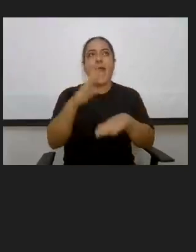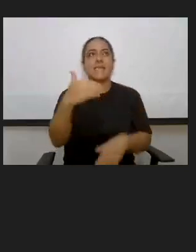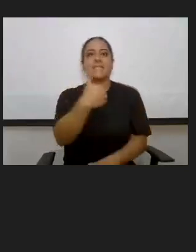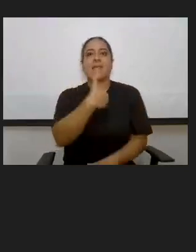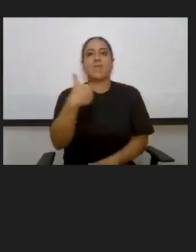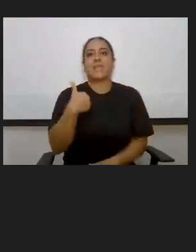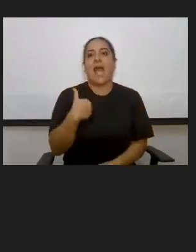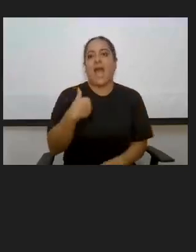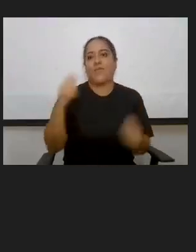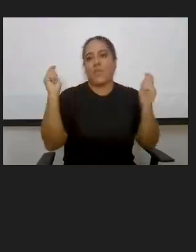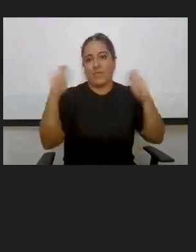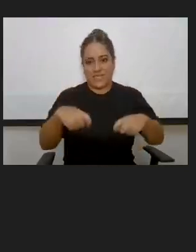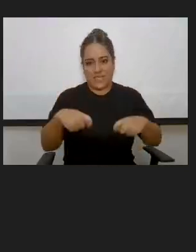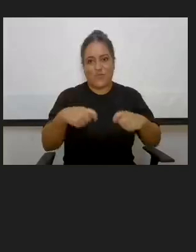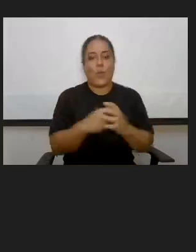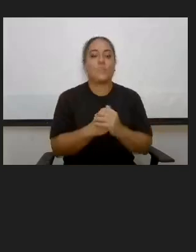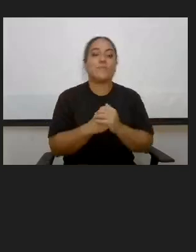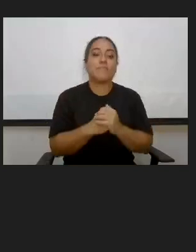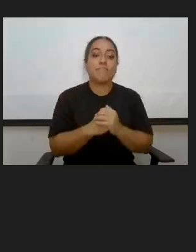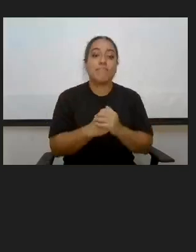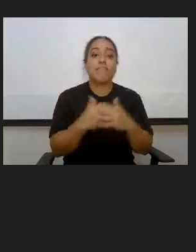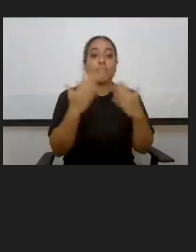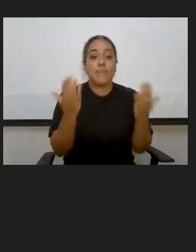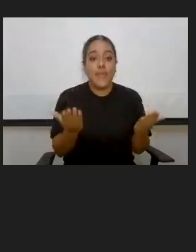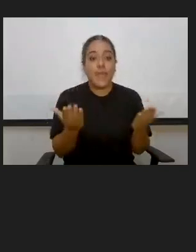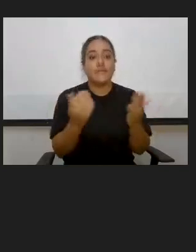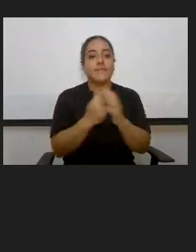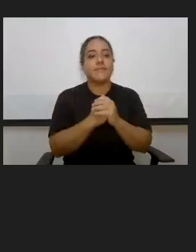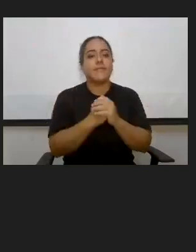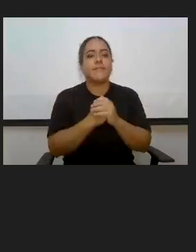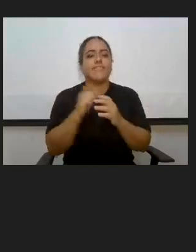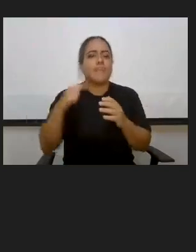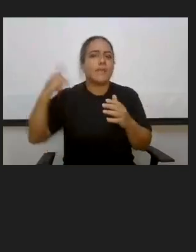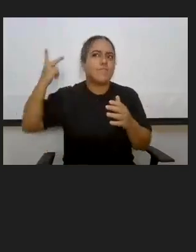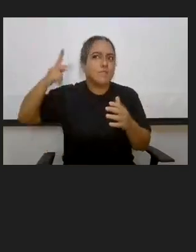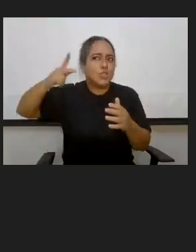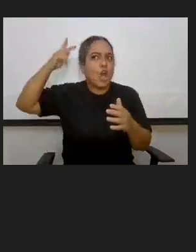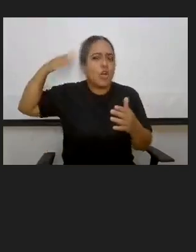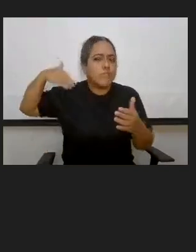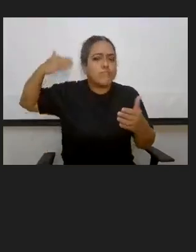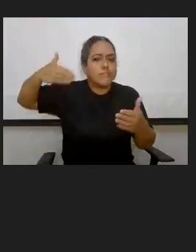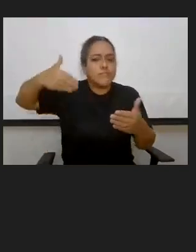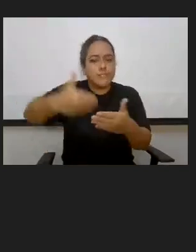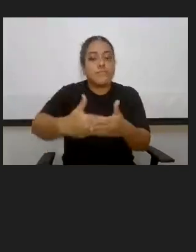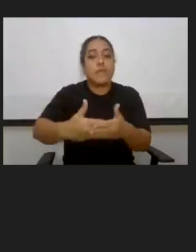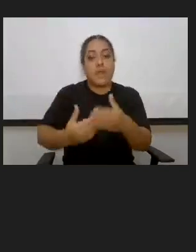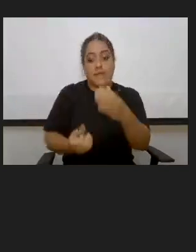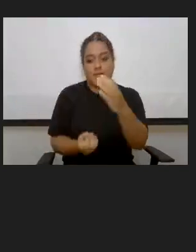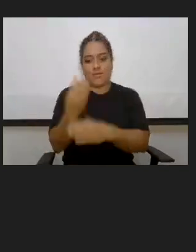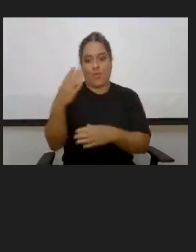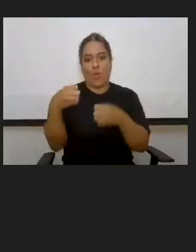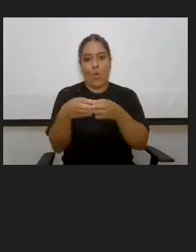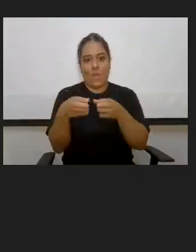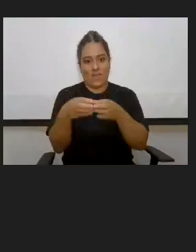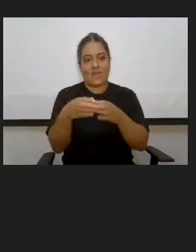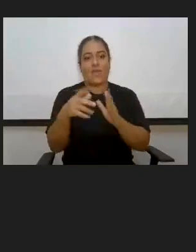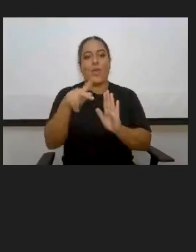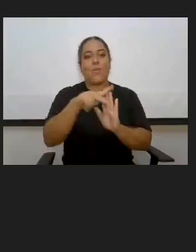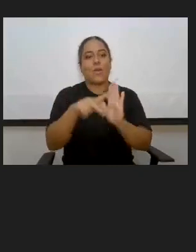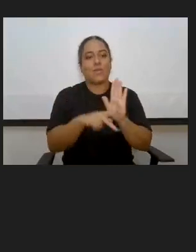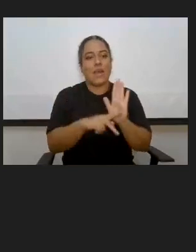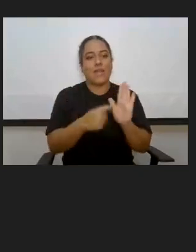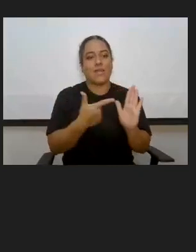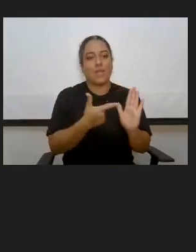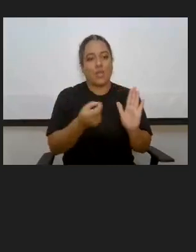saudável possível. E aí, nesse histórico todo, é criado o comitê pela Portaria 2000 do